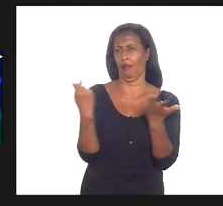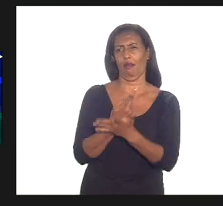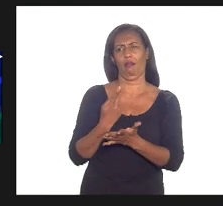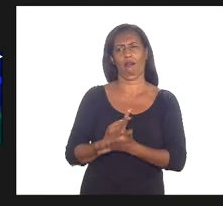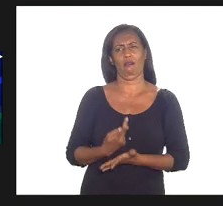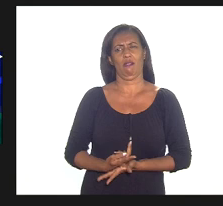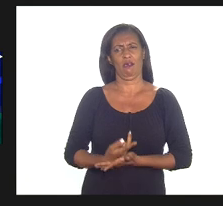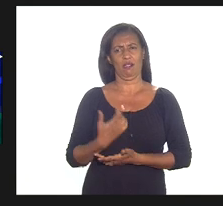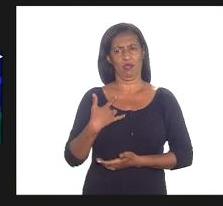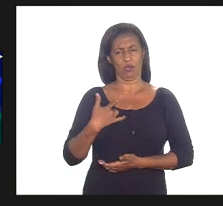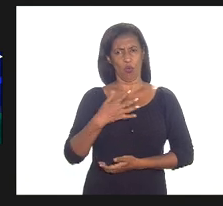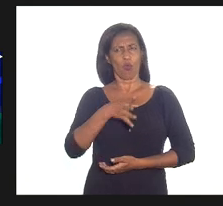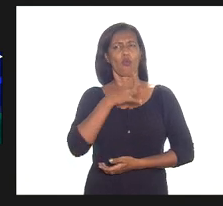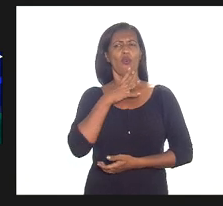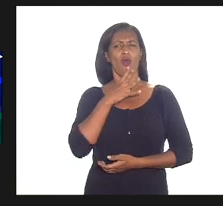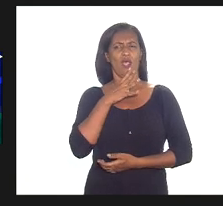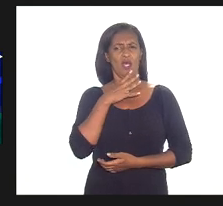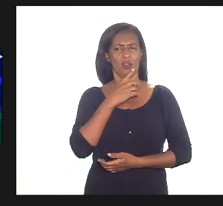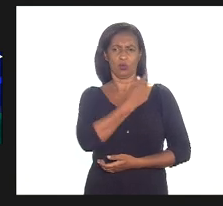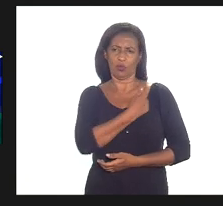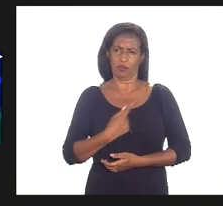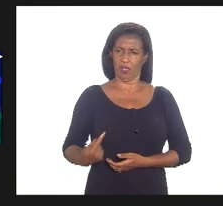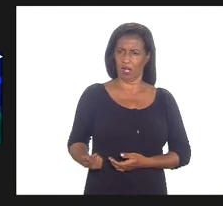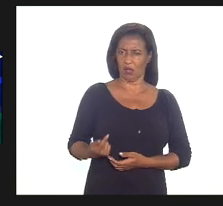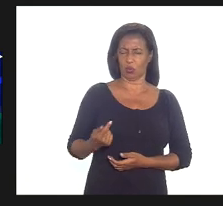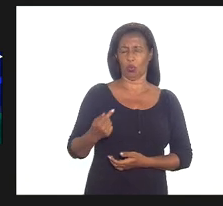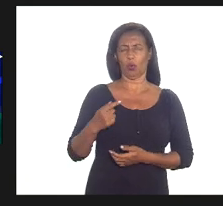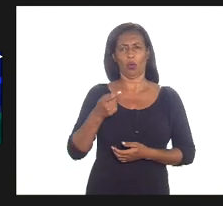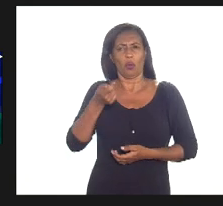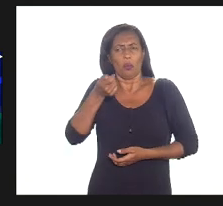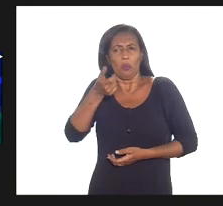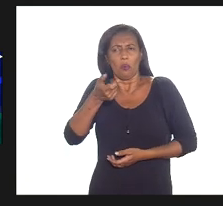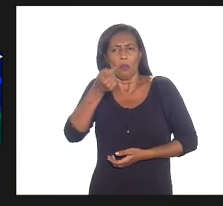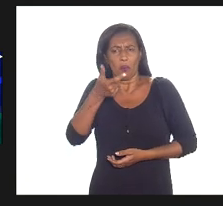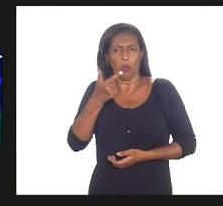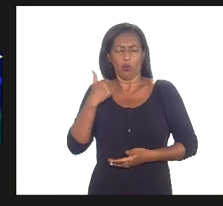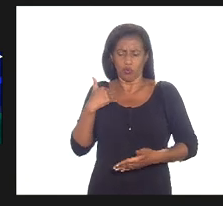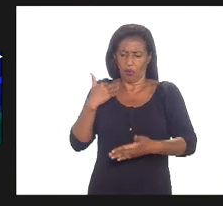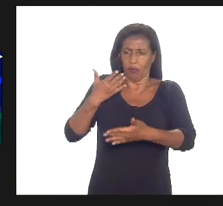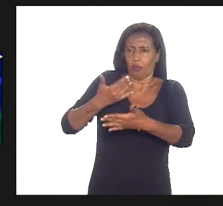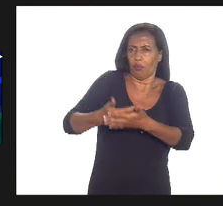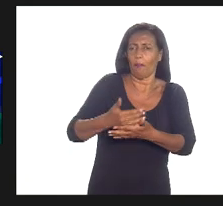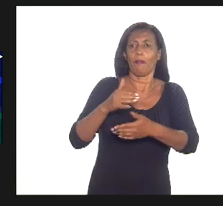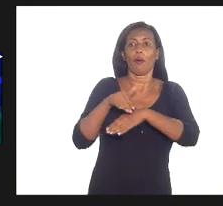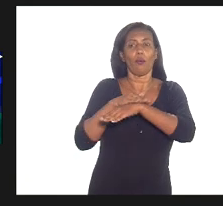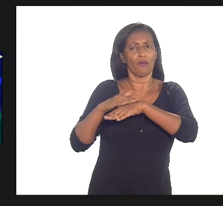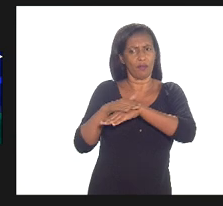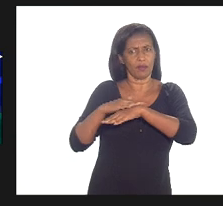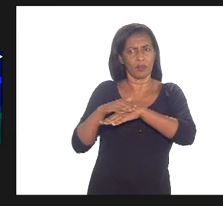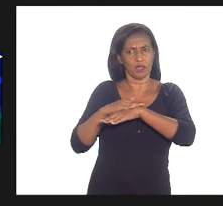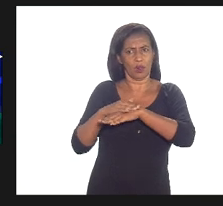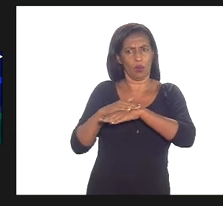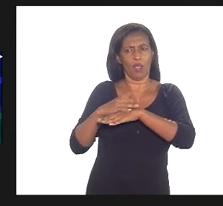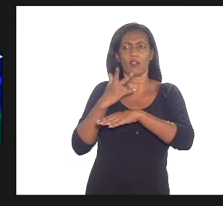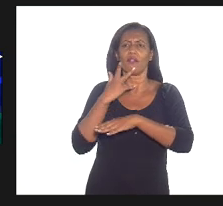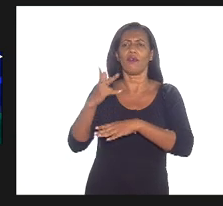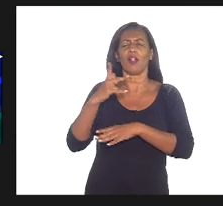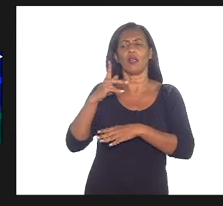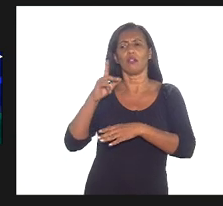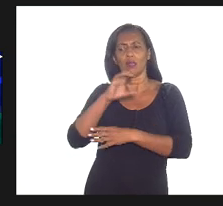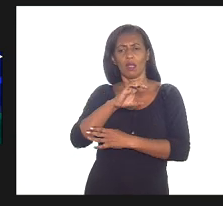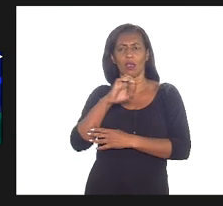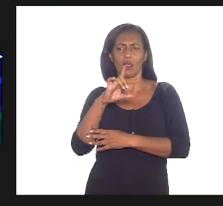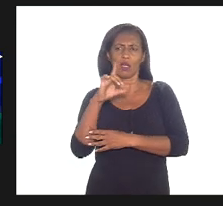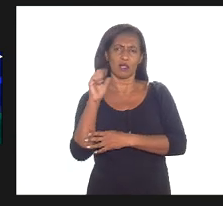conheço o governador superficialmente inclusive chama lá retrátil com ele para discutir questão da Cedae das obras da cidade da Zona Oeste